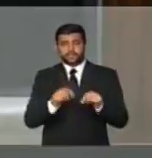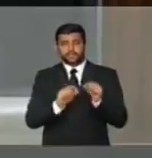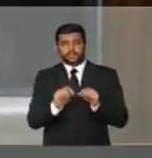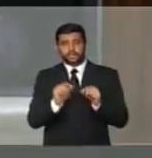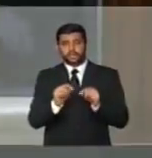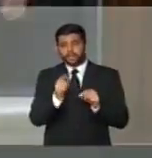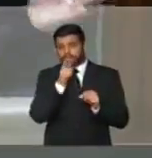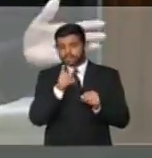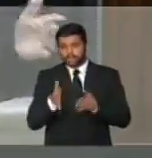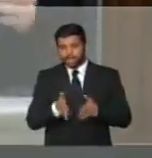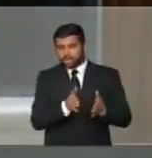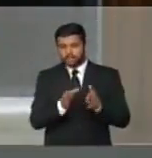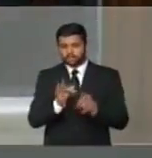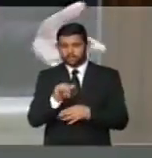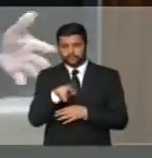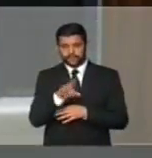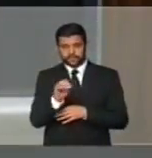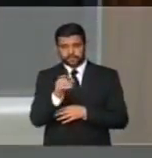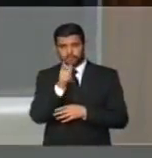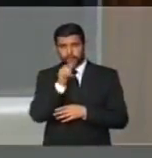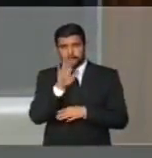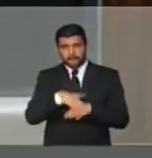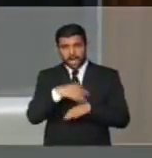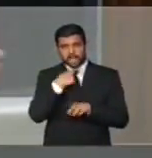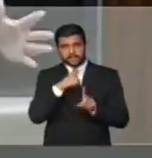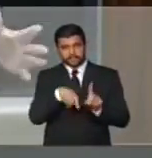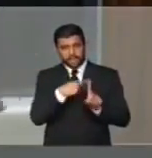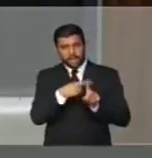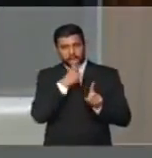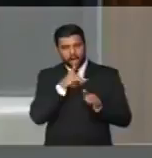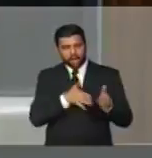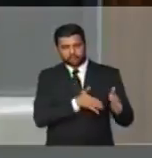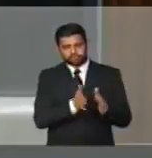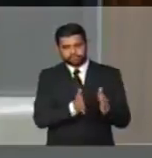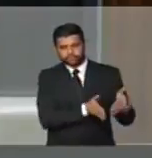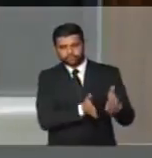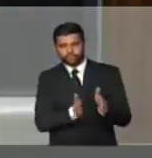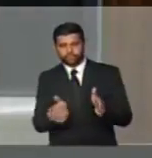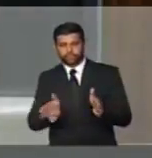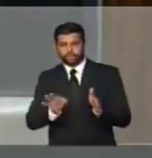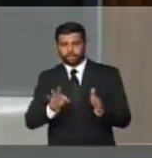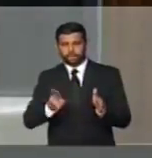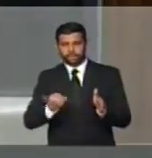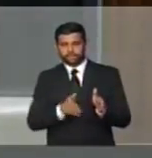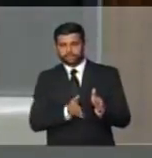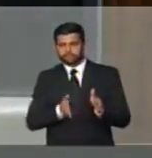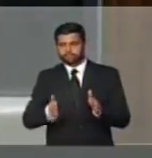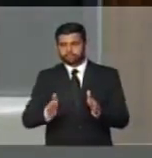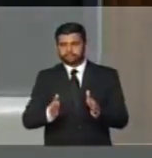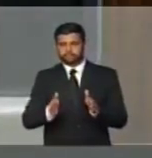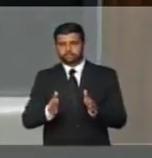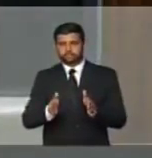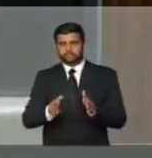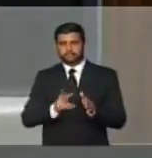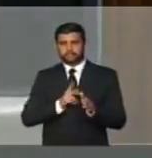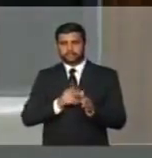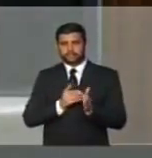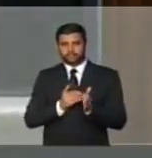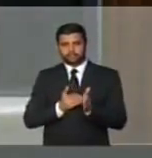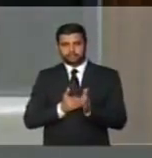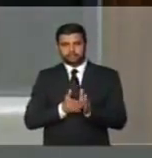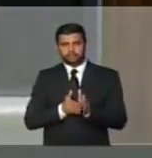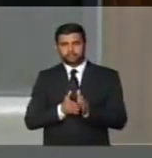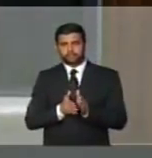que esse Rio São Francisco, com água do Tocantins, que tenhamos aí saindo